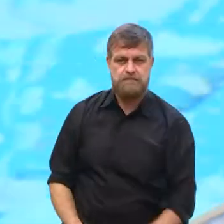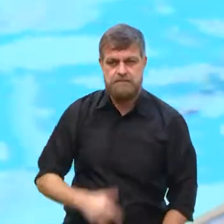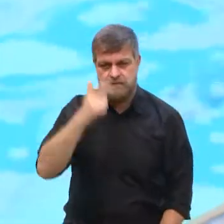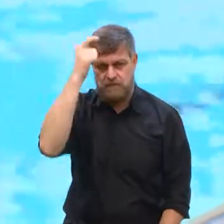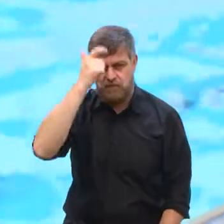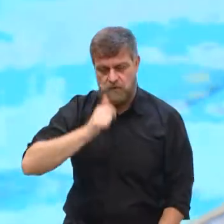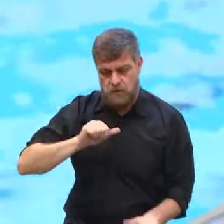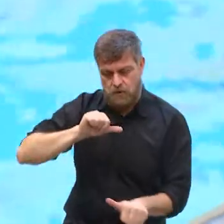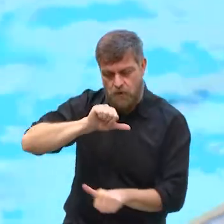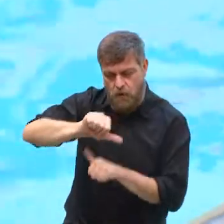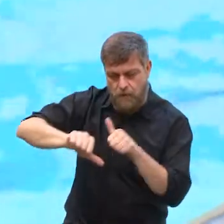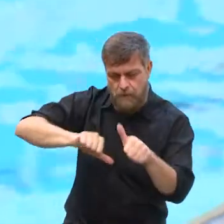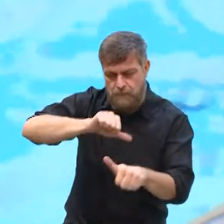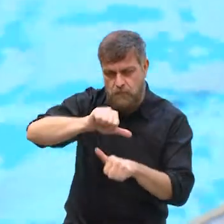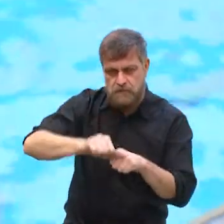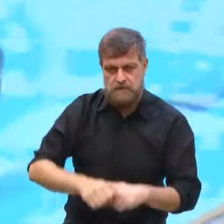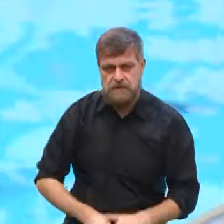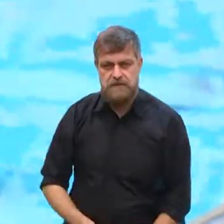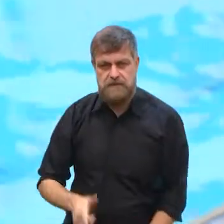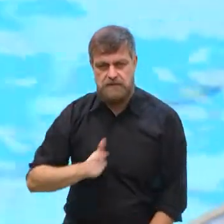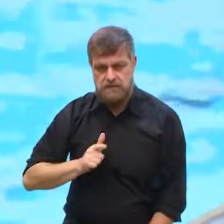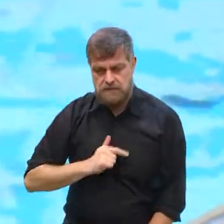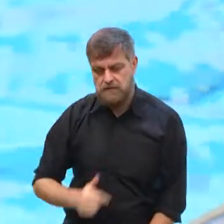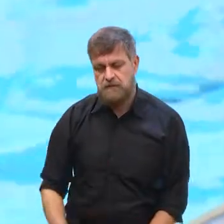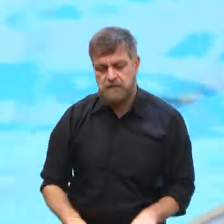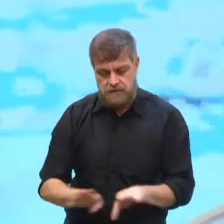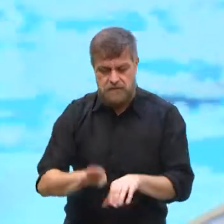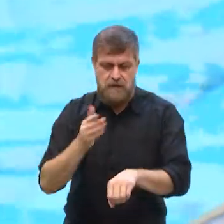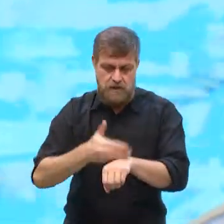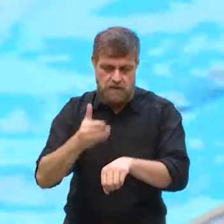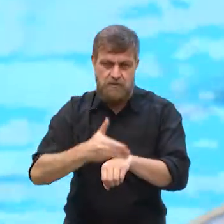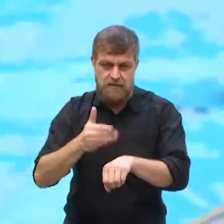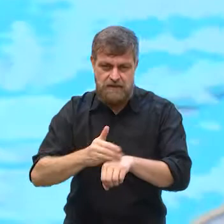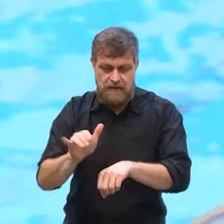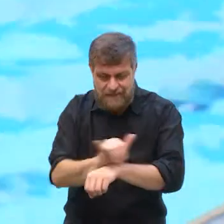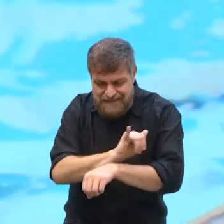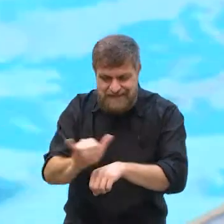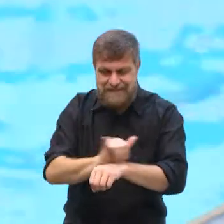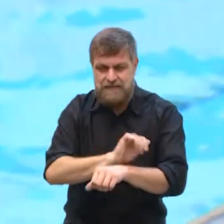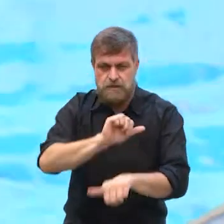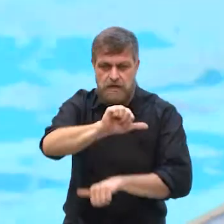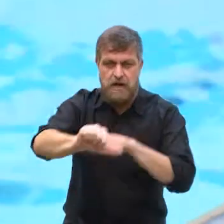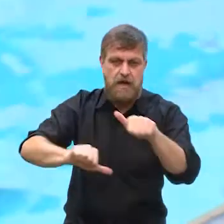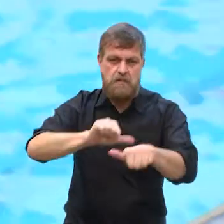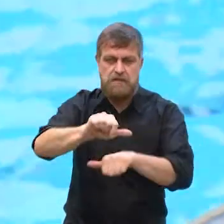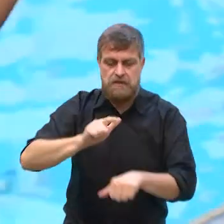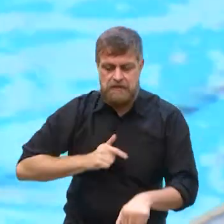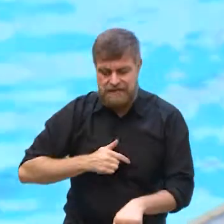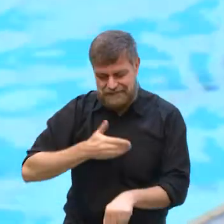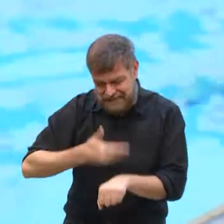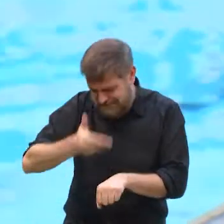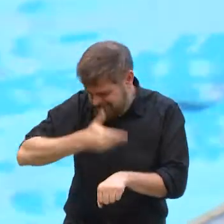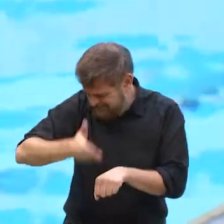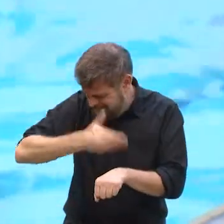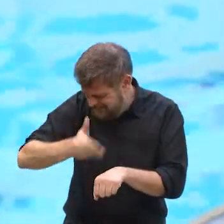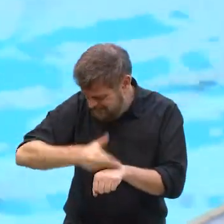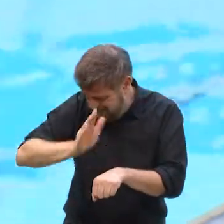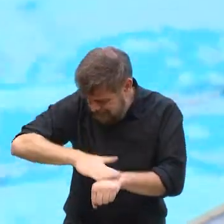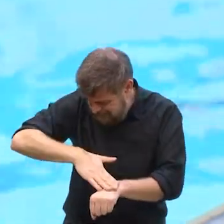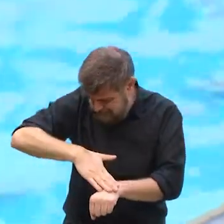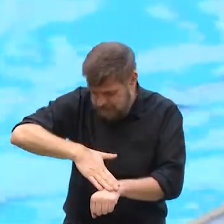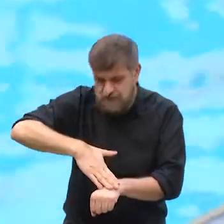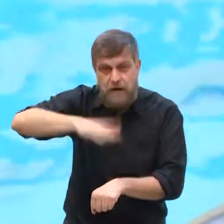estou mudando, né? Como eu estou mudando as minhas provas, a gente acaba mudando também os treinamentos e acaba tendo uma intensidade muito alta.